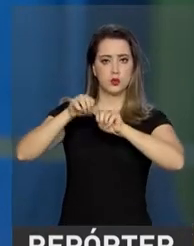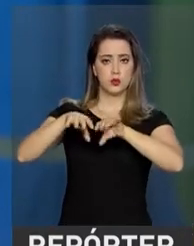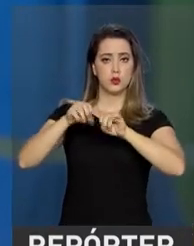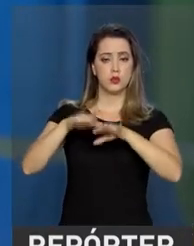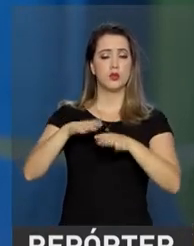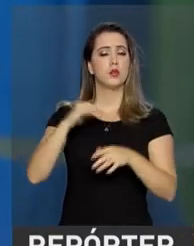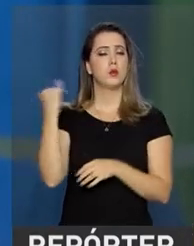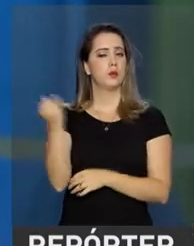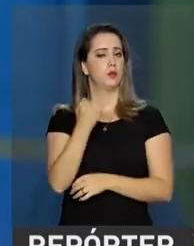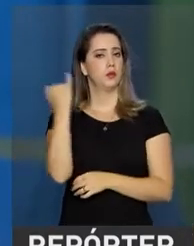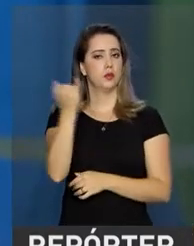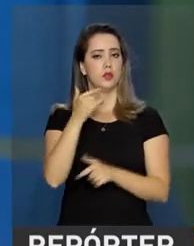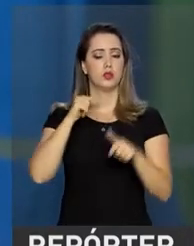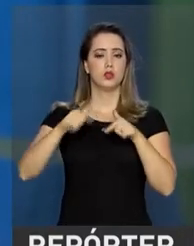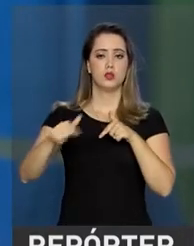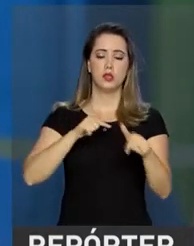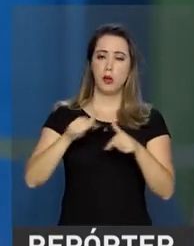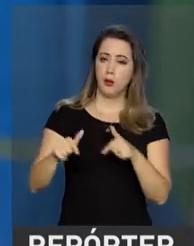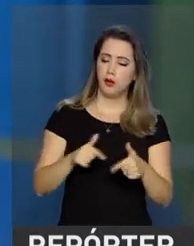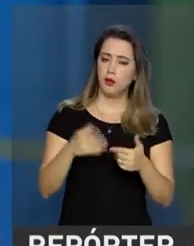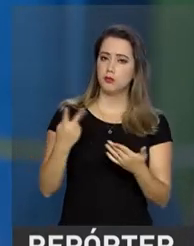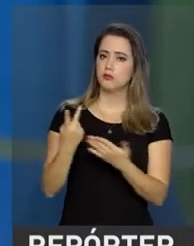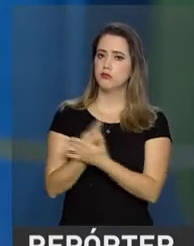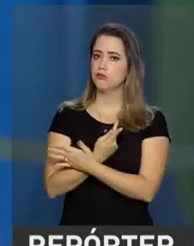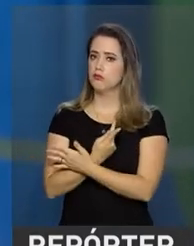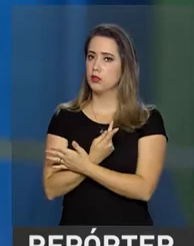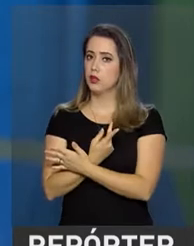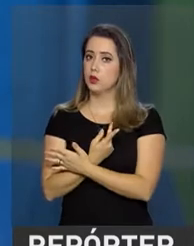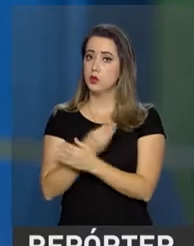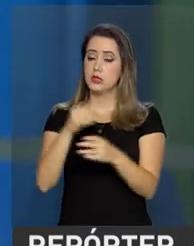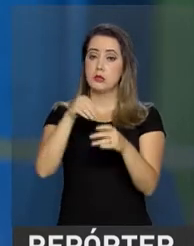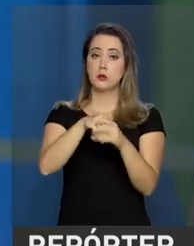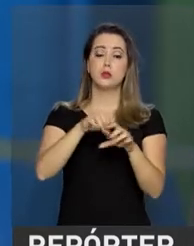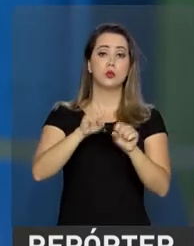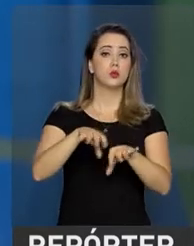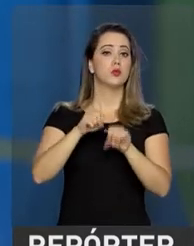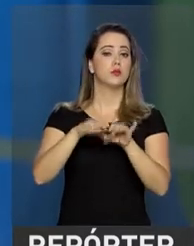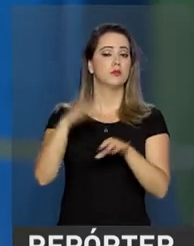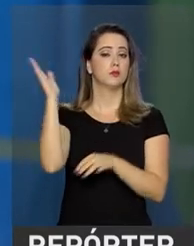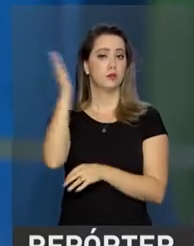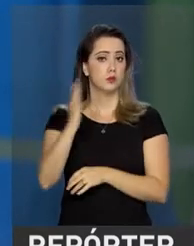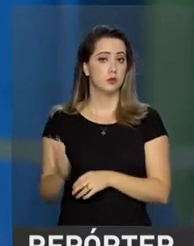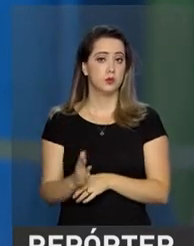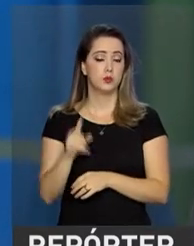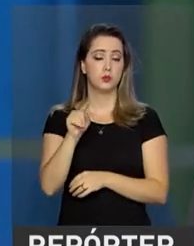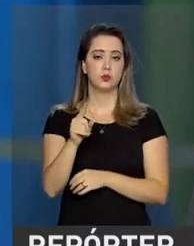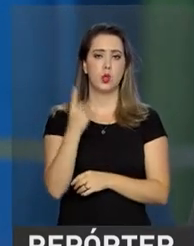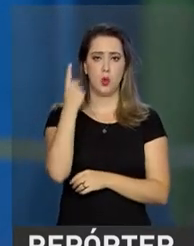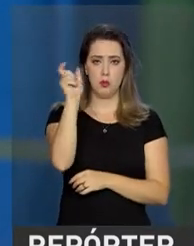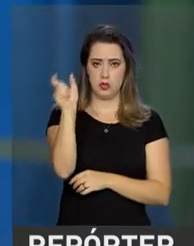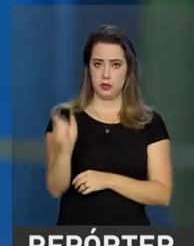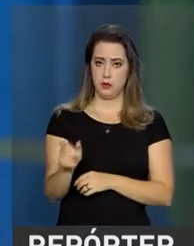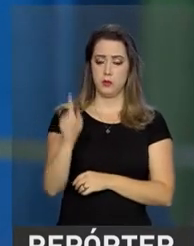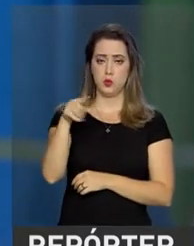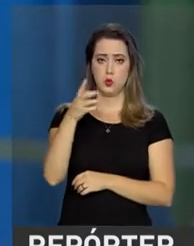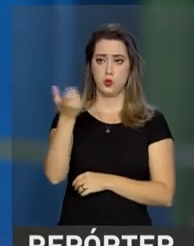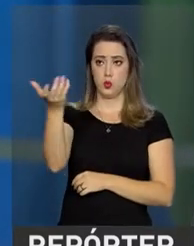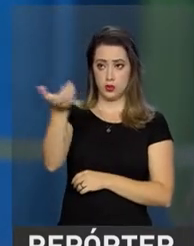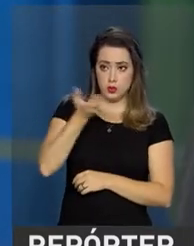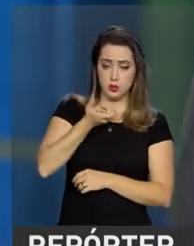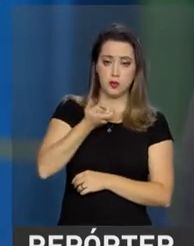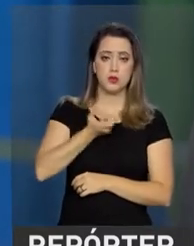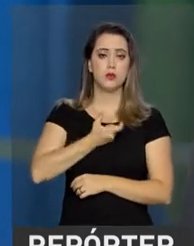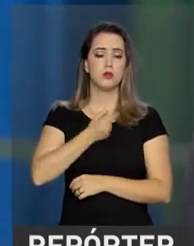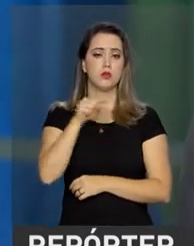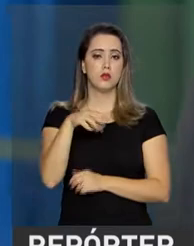pelos importantes serviços prestados na área educacional no país. Um dos agraciados com a Ordem Nacional do Mérito